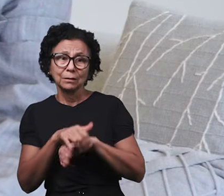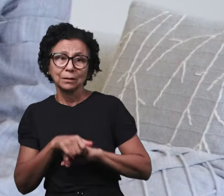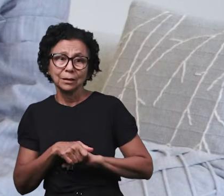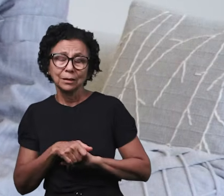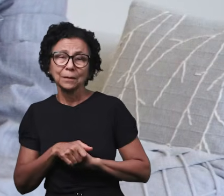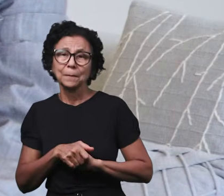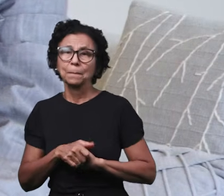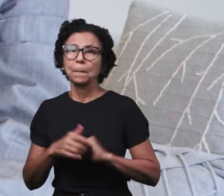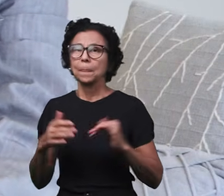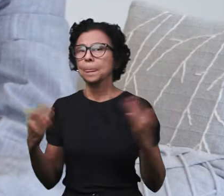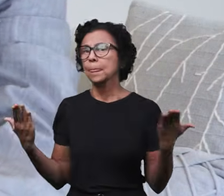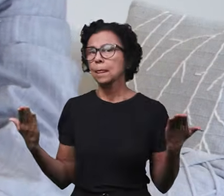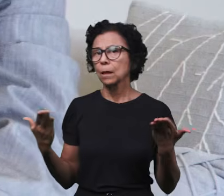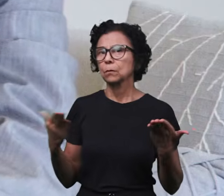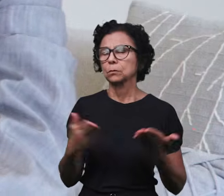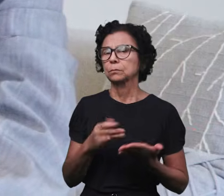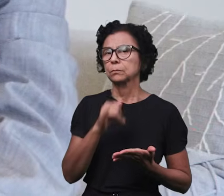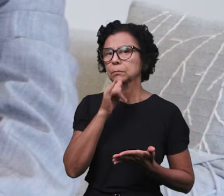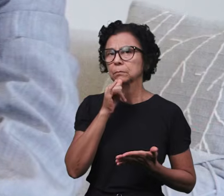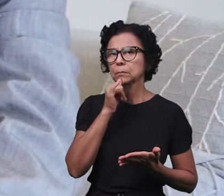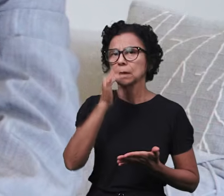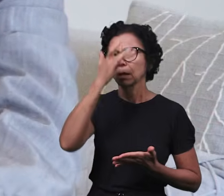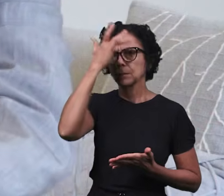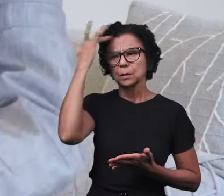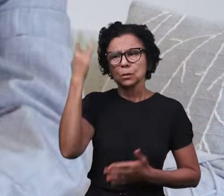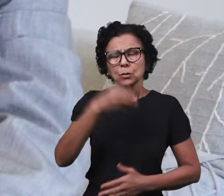Senhor, Senhor, eu não quero ser